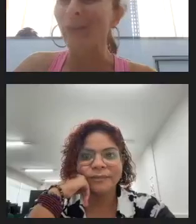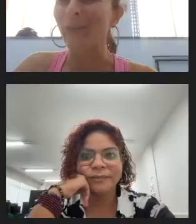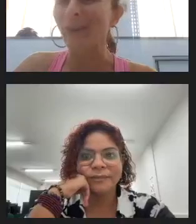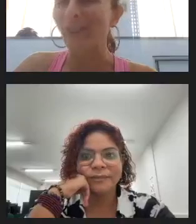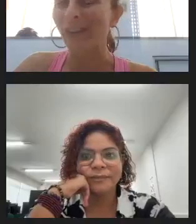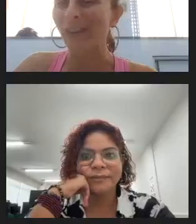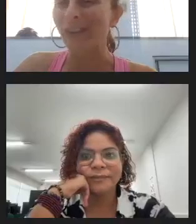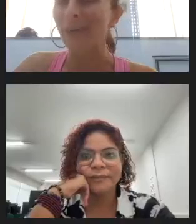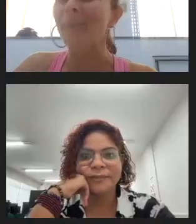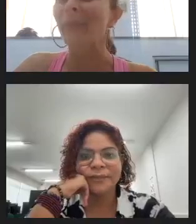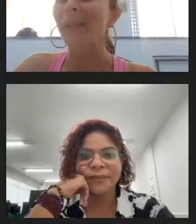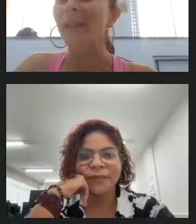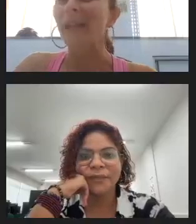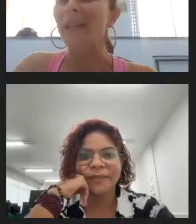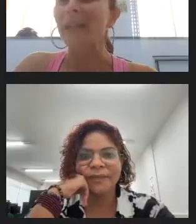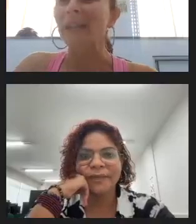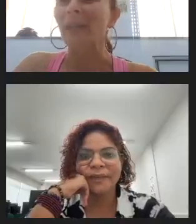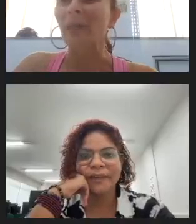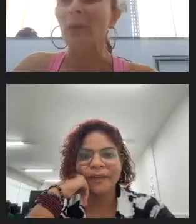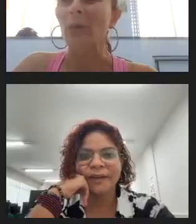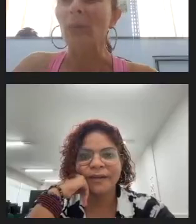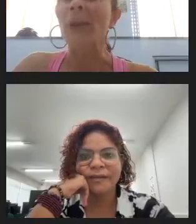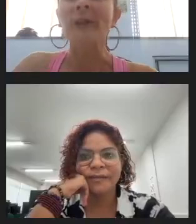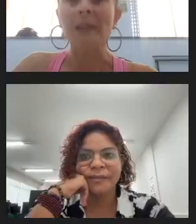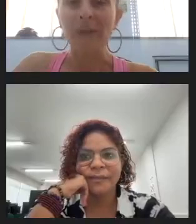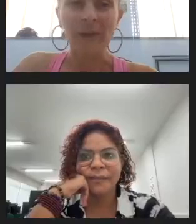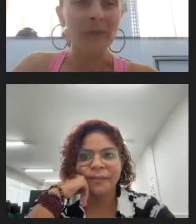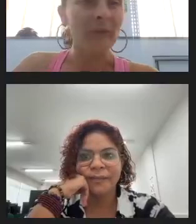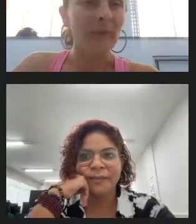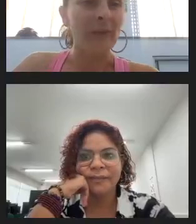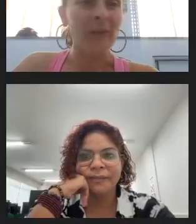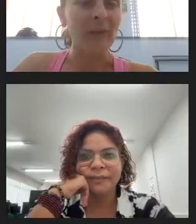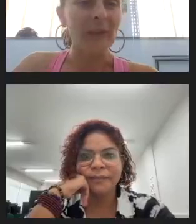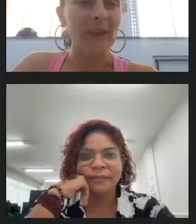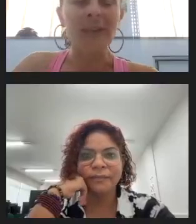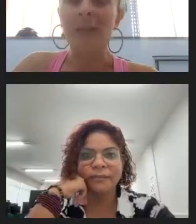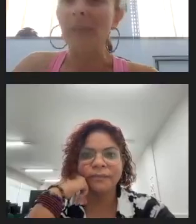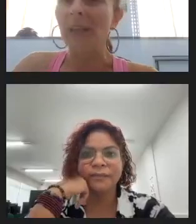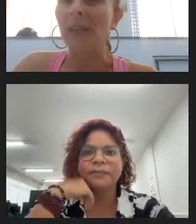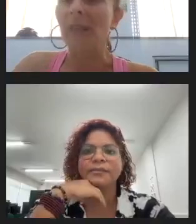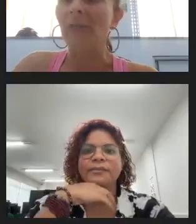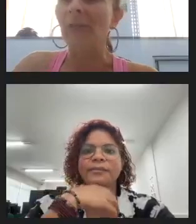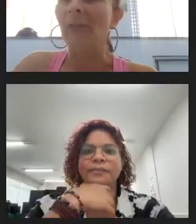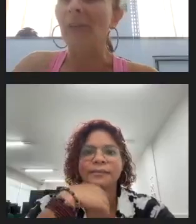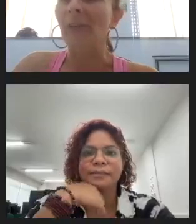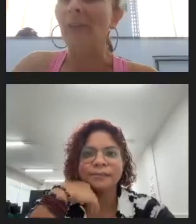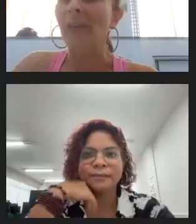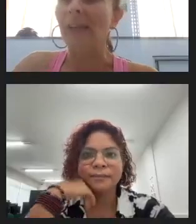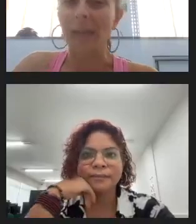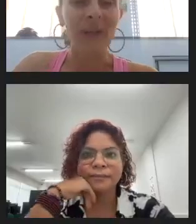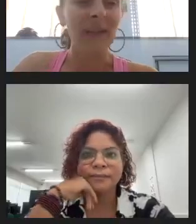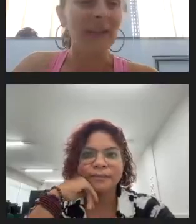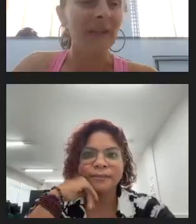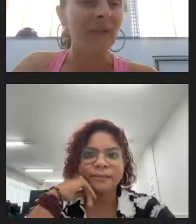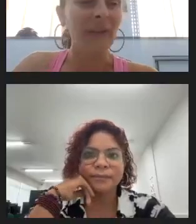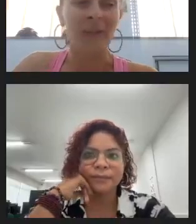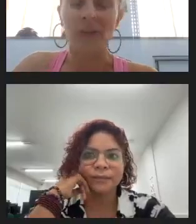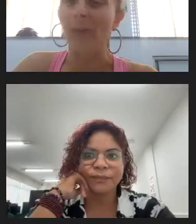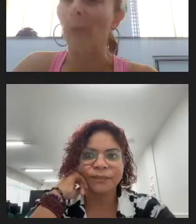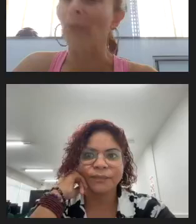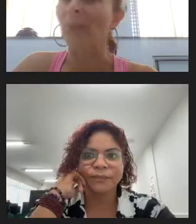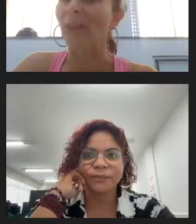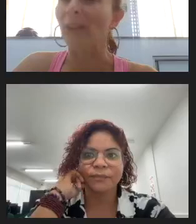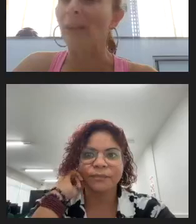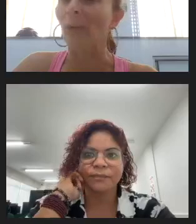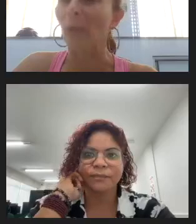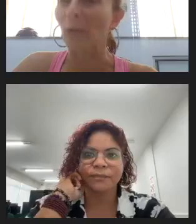função da lista de presença, né? Então, eu peço a atenção de vocês, né, para que vocês lembrem, a lista ela vai